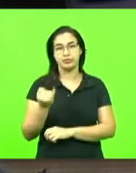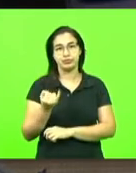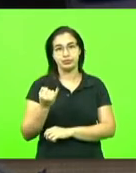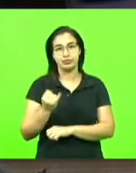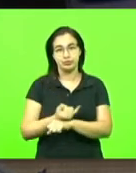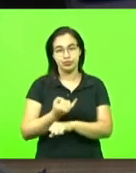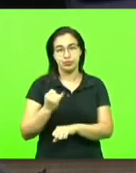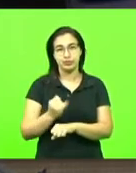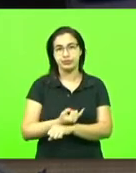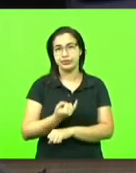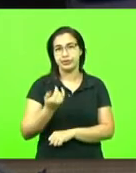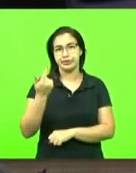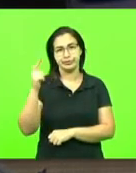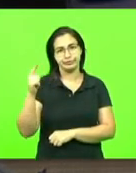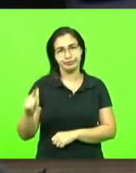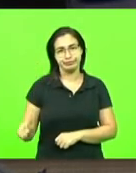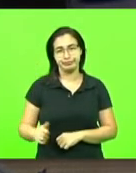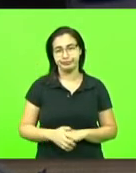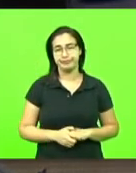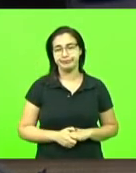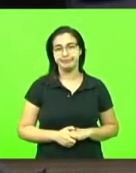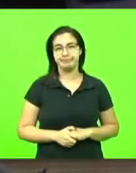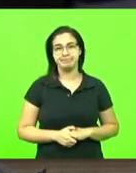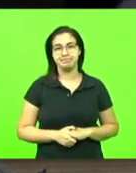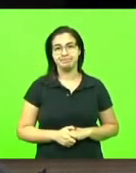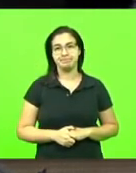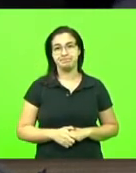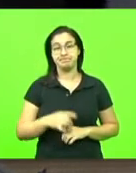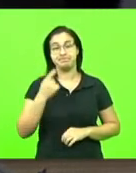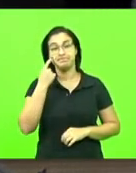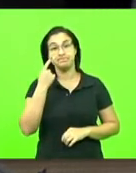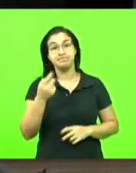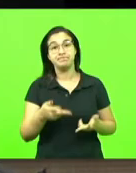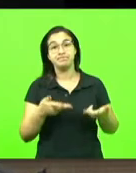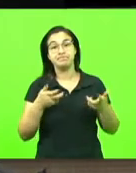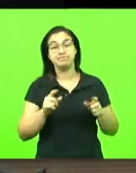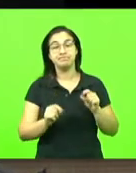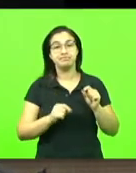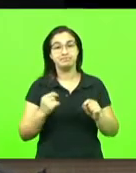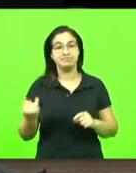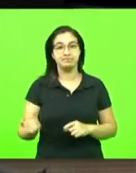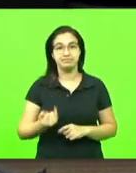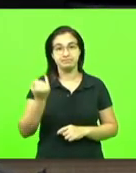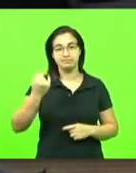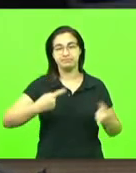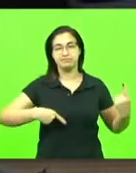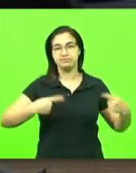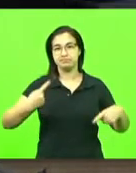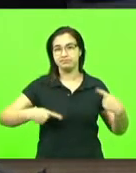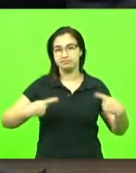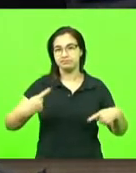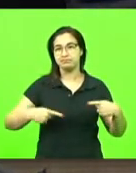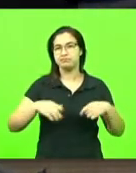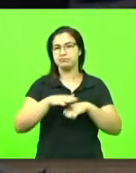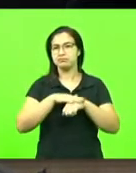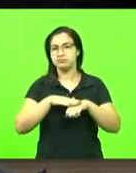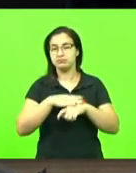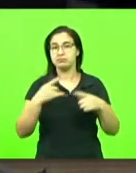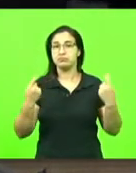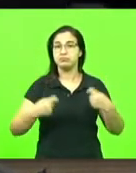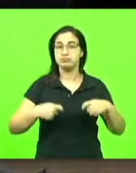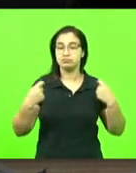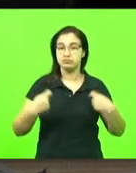outros. Então, eu vejo da importância de discutirmos e debatermos essa necessidade, porque é